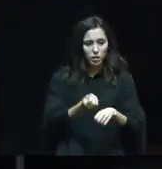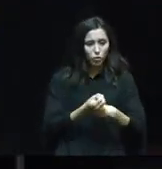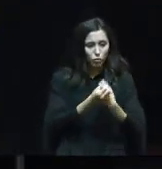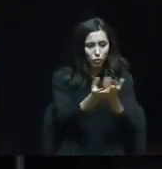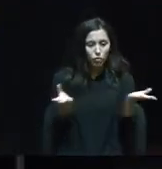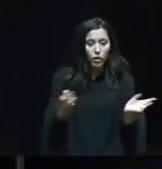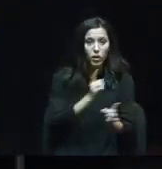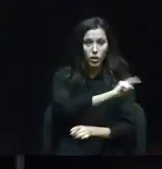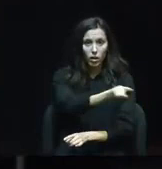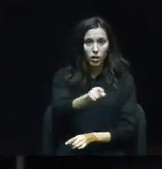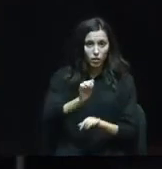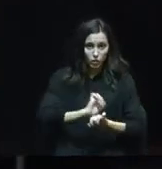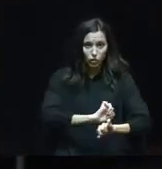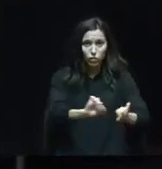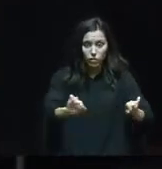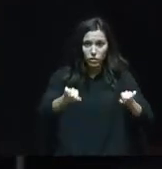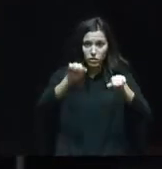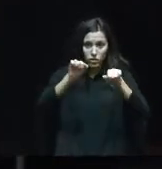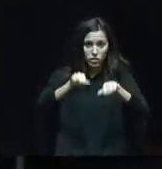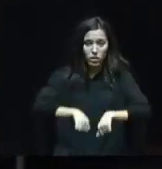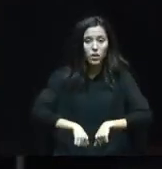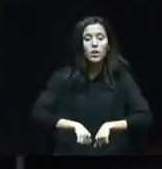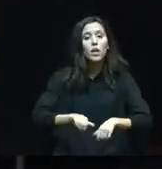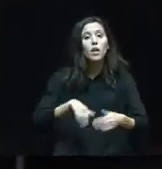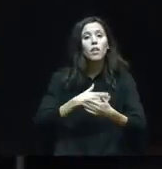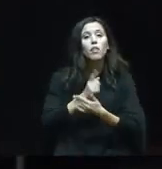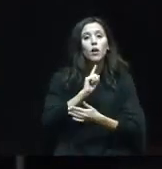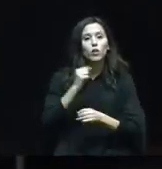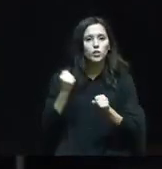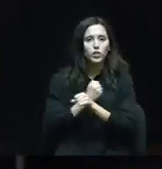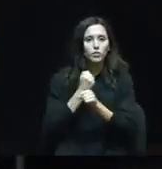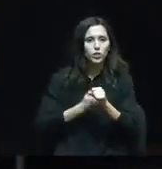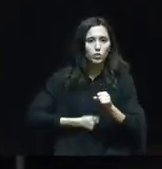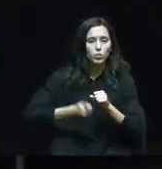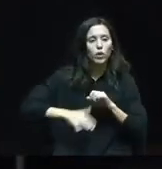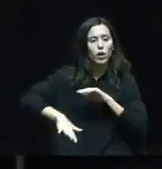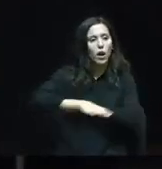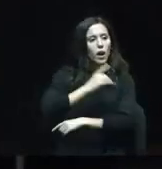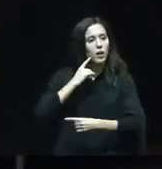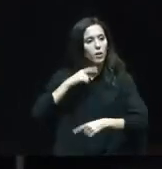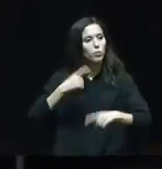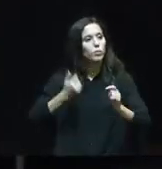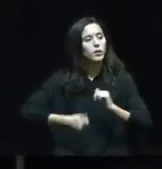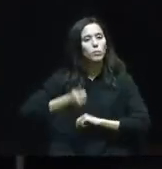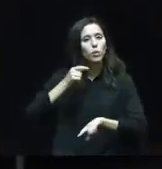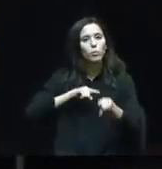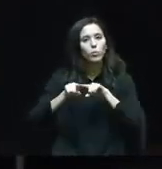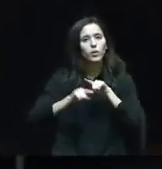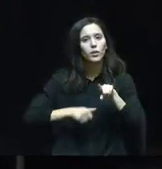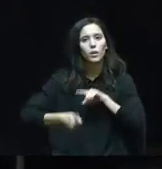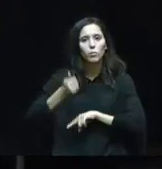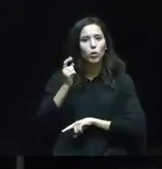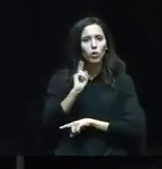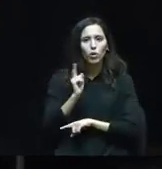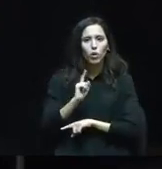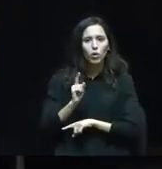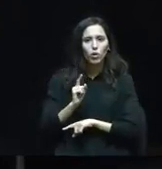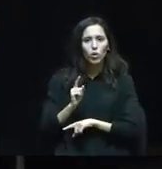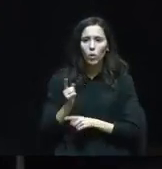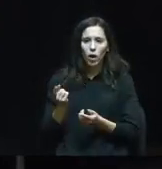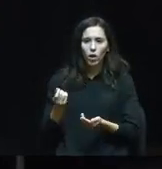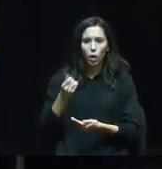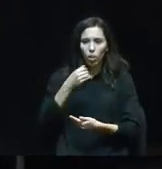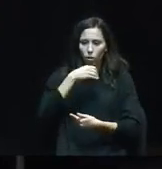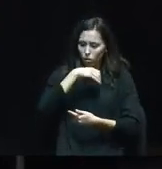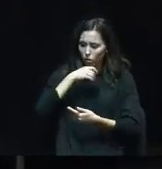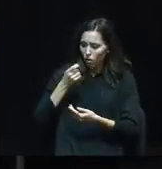aquilo que é delas, sim. E isso significa melhores serviços, melhor espaço público, melhores políticas e não a devolução de rendimento a quem já